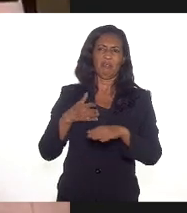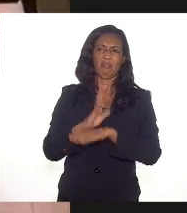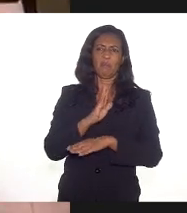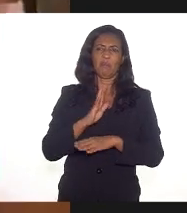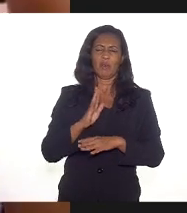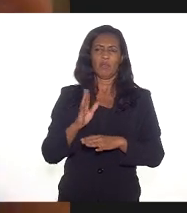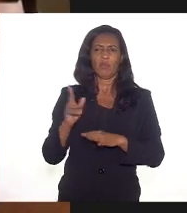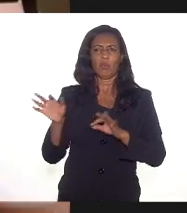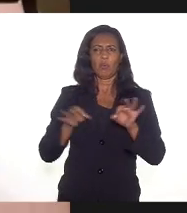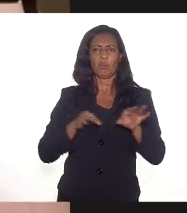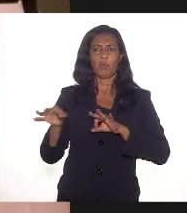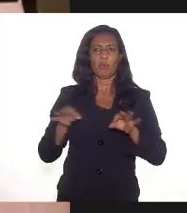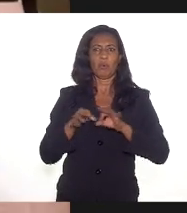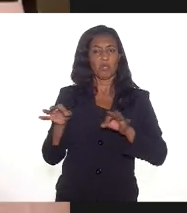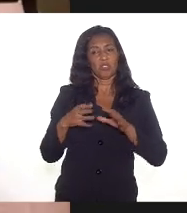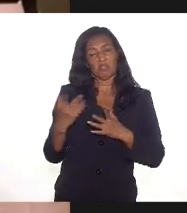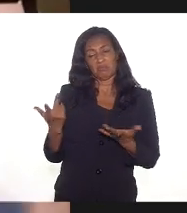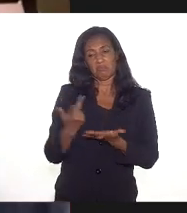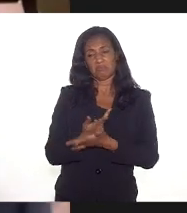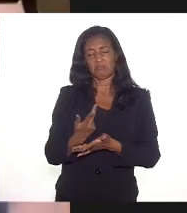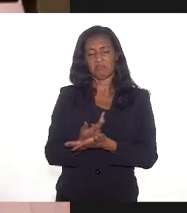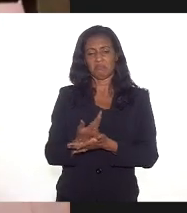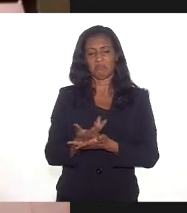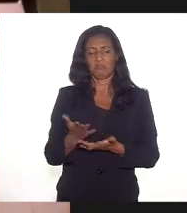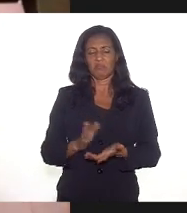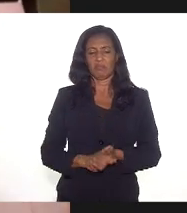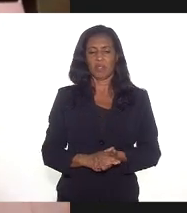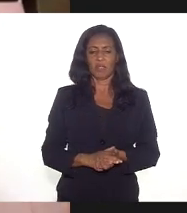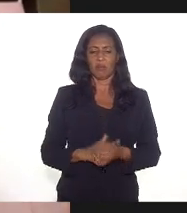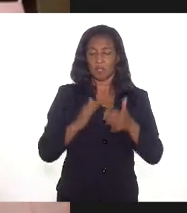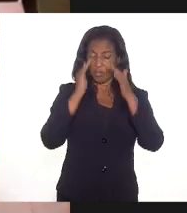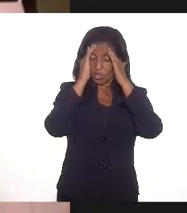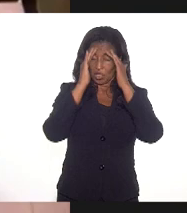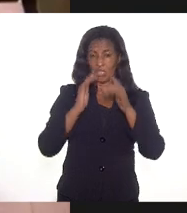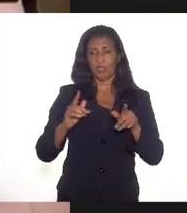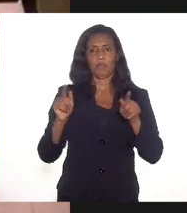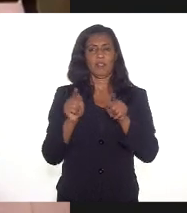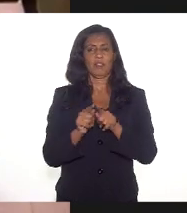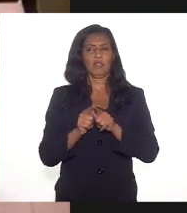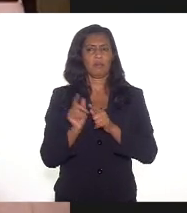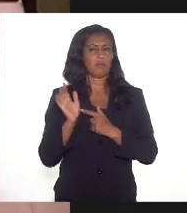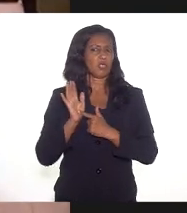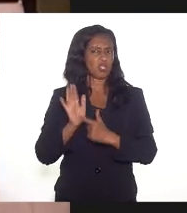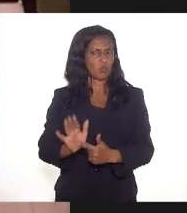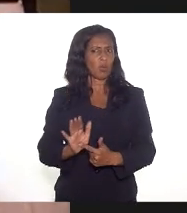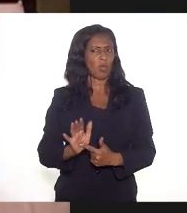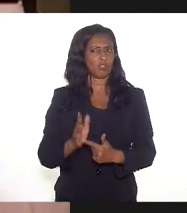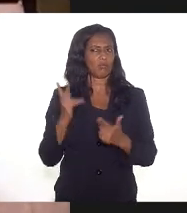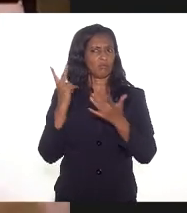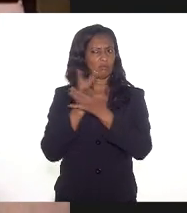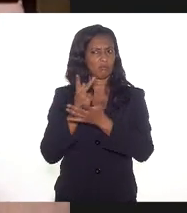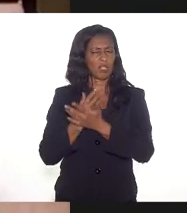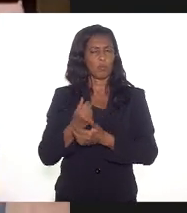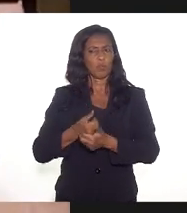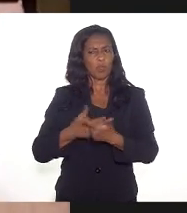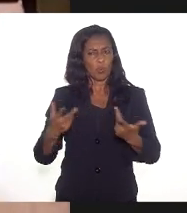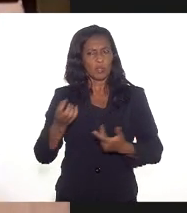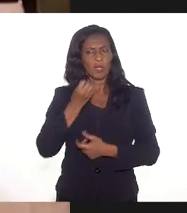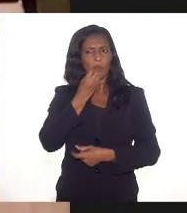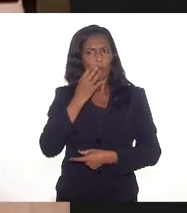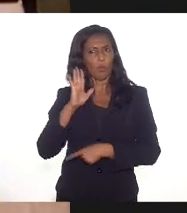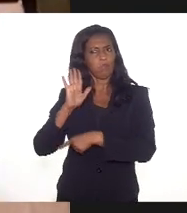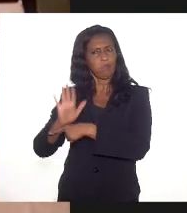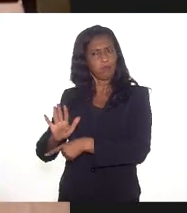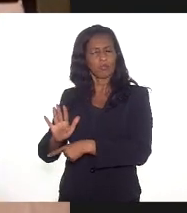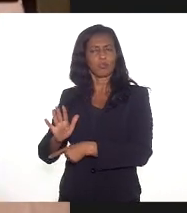projeto desse. Mas, como o voto é pessoal e transferível, né, a gente também respeita, mas a gente mostra a nossa indignação, porque tem muita coisa boa para a gente fazer pela Polícia